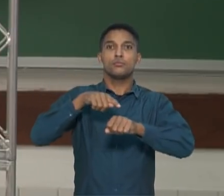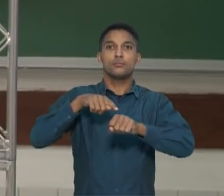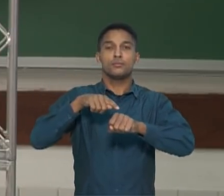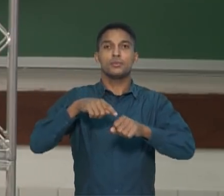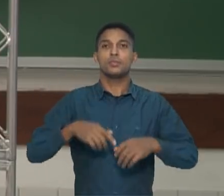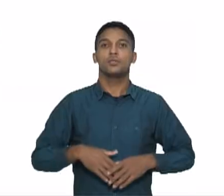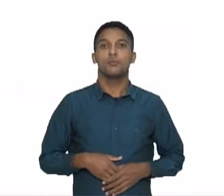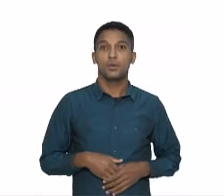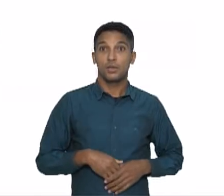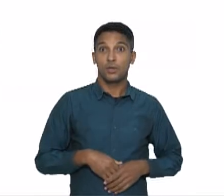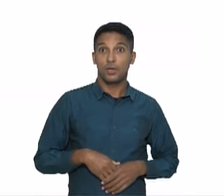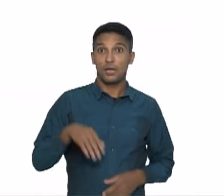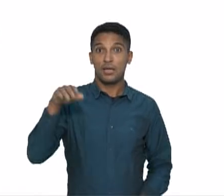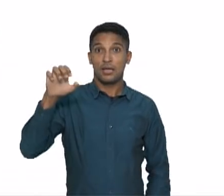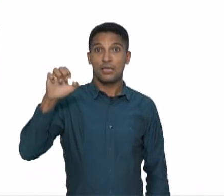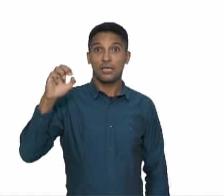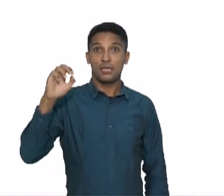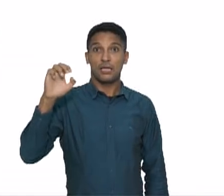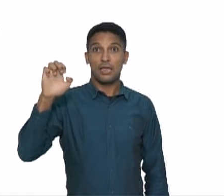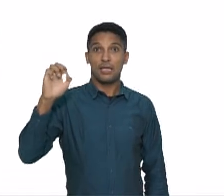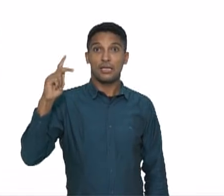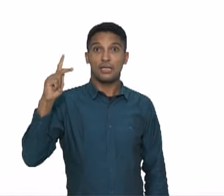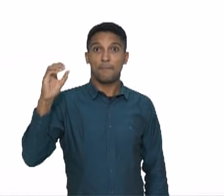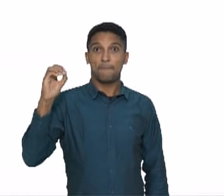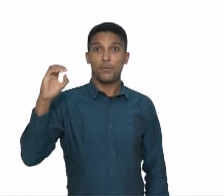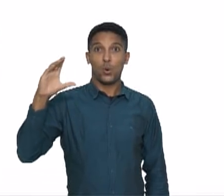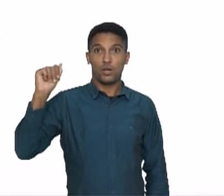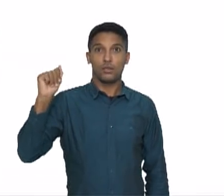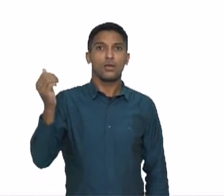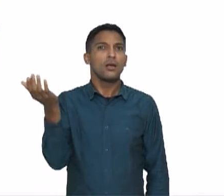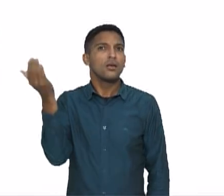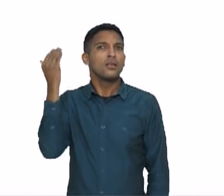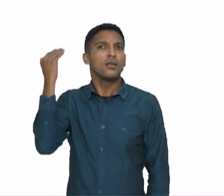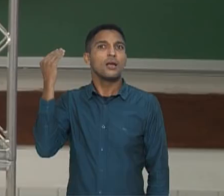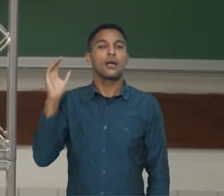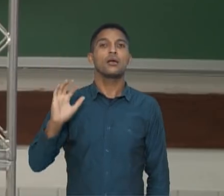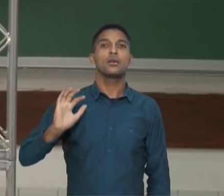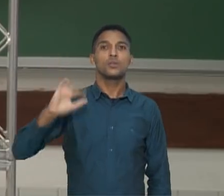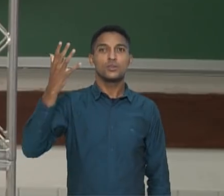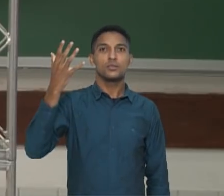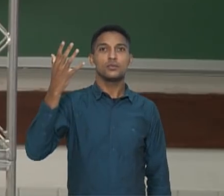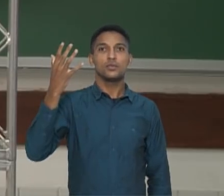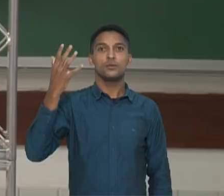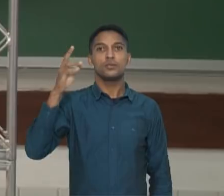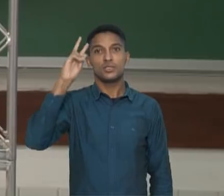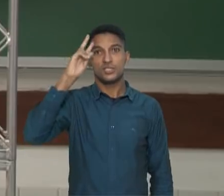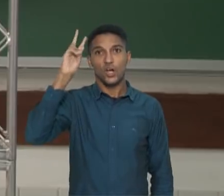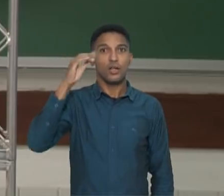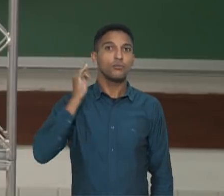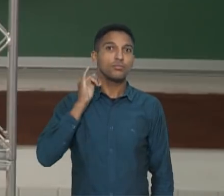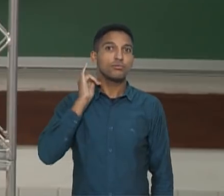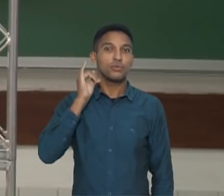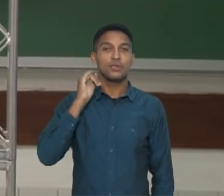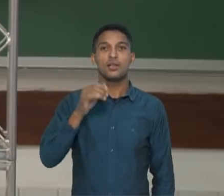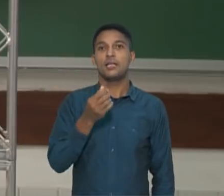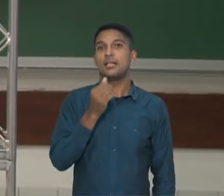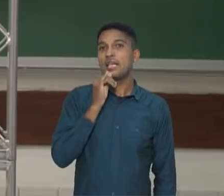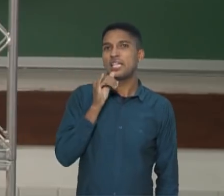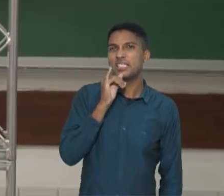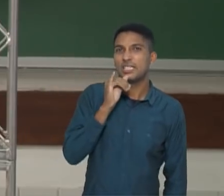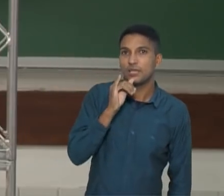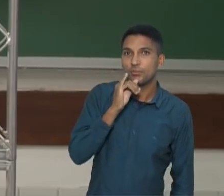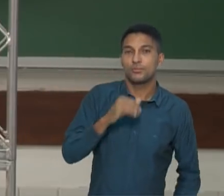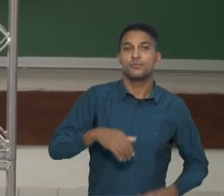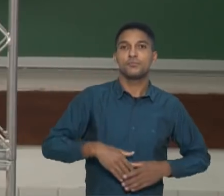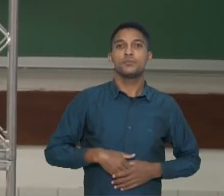história ocorre é importante sempre saber de forma contextualizada. Né? Então, se a gente tem, por exemplo, um romance como Os Capitães da Areia,